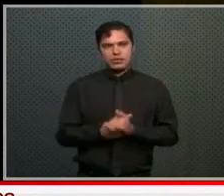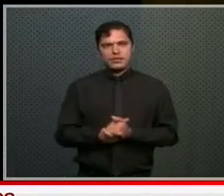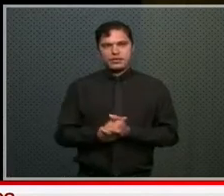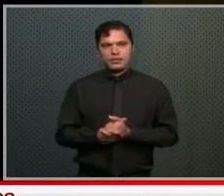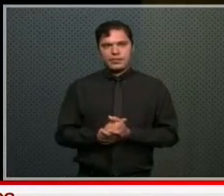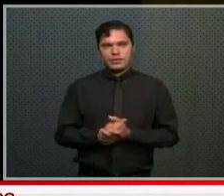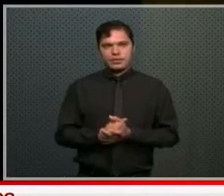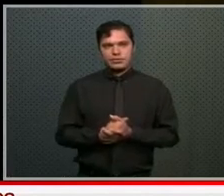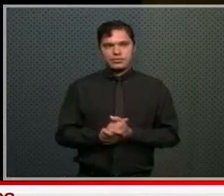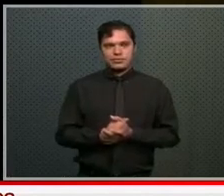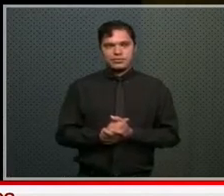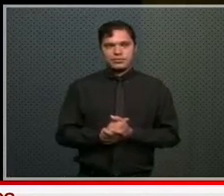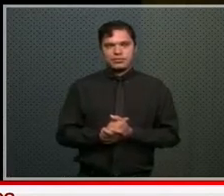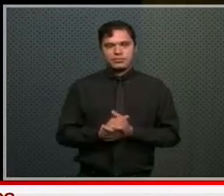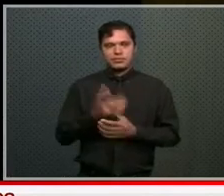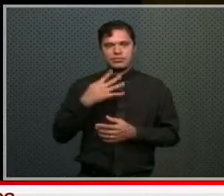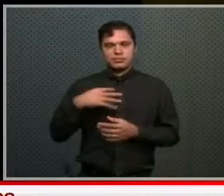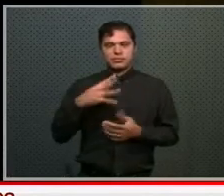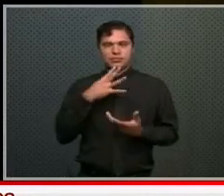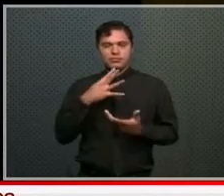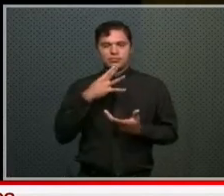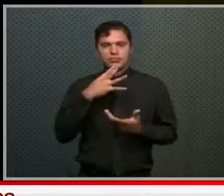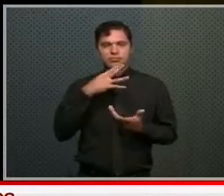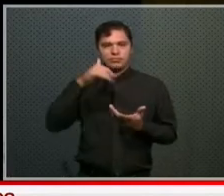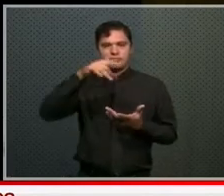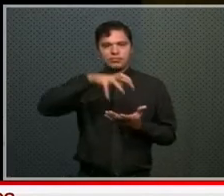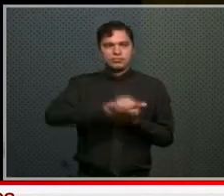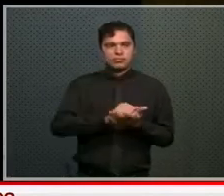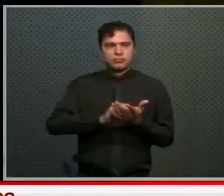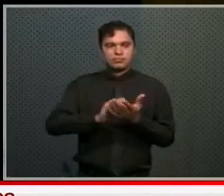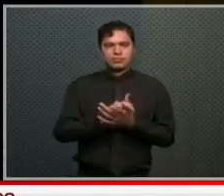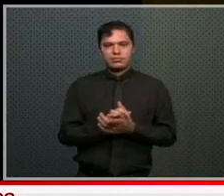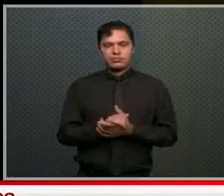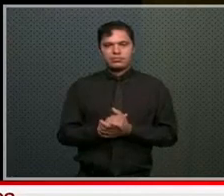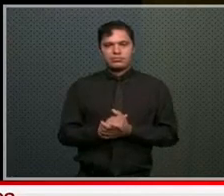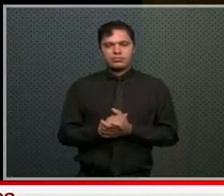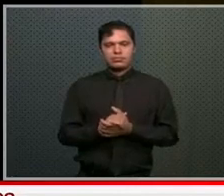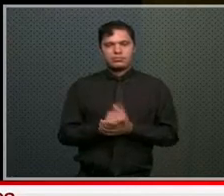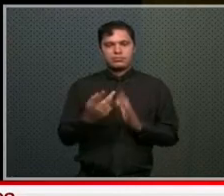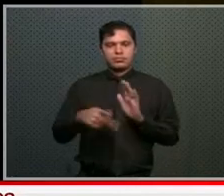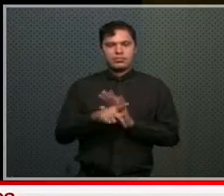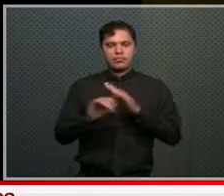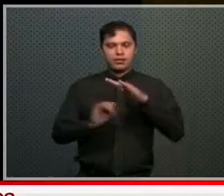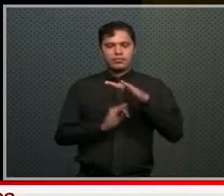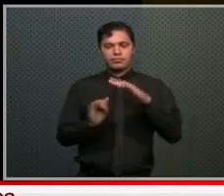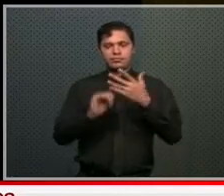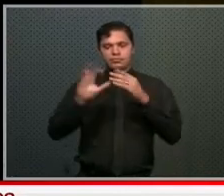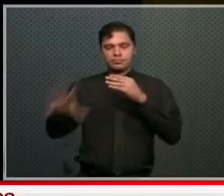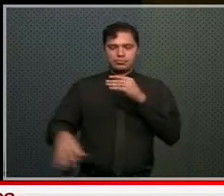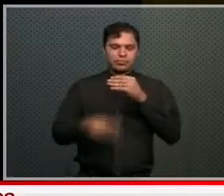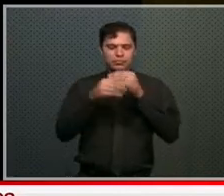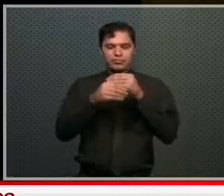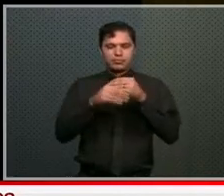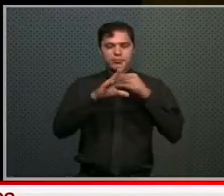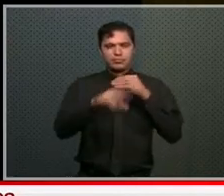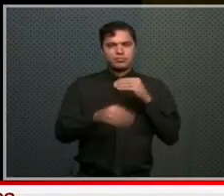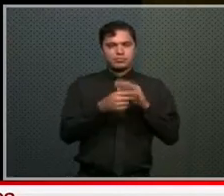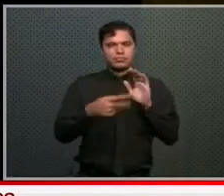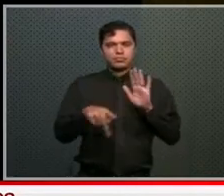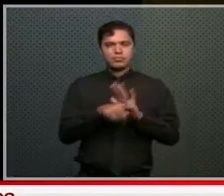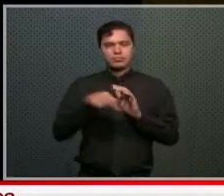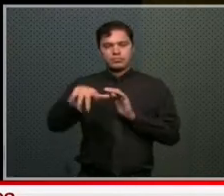o reconhecimento pela nossa instituição e as suas contribuições para